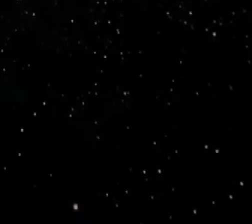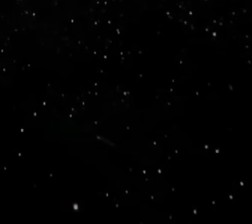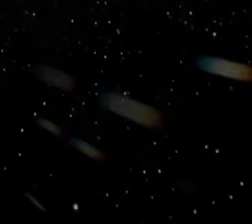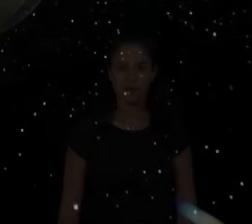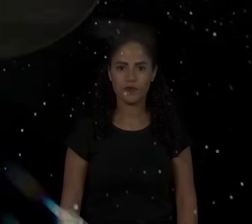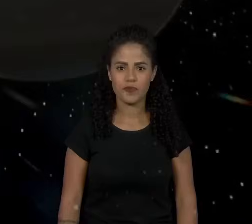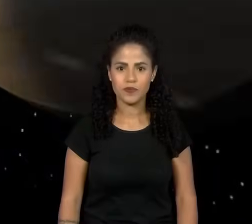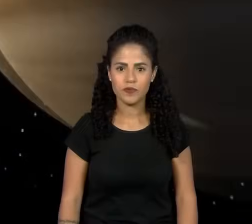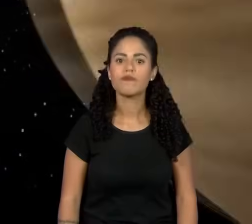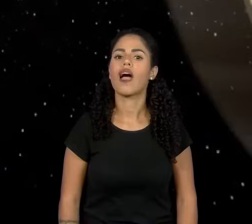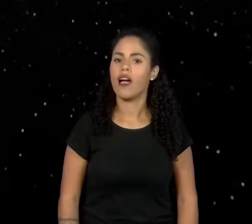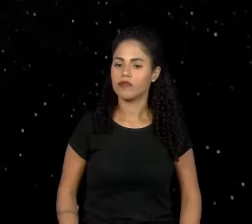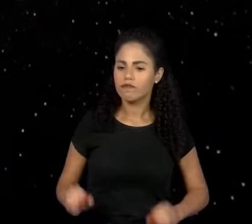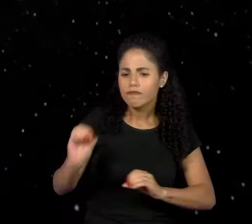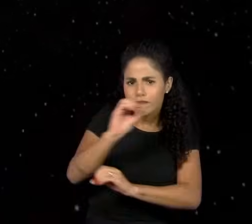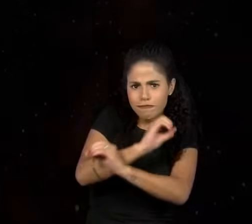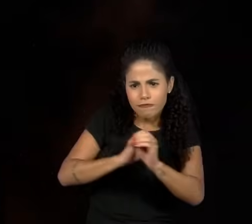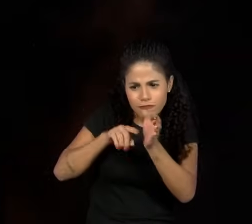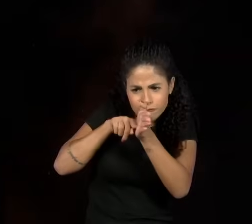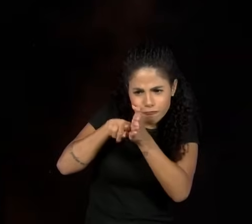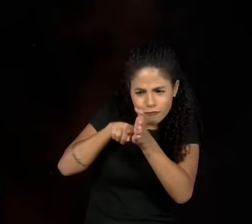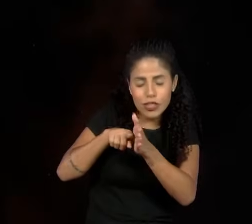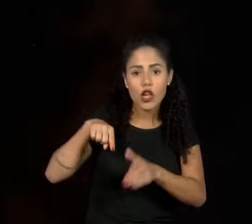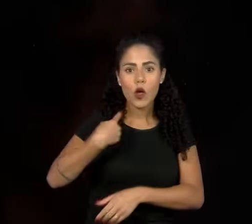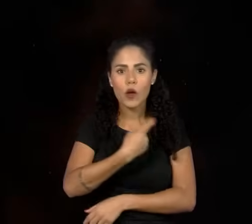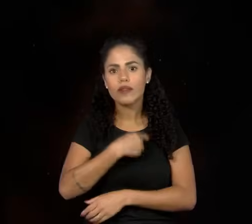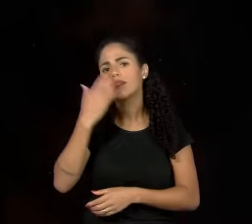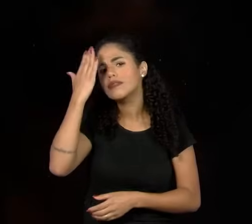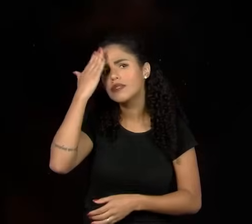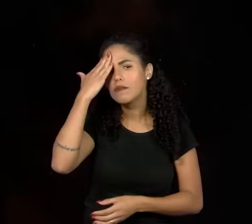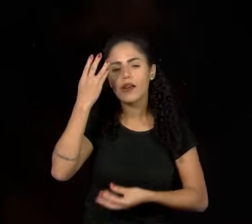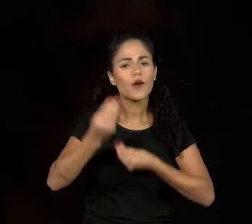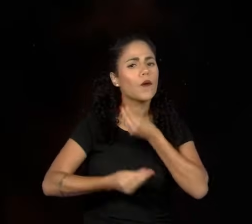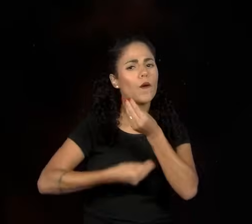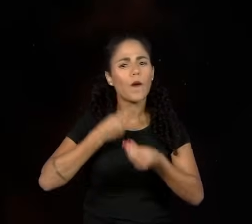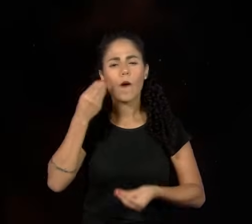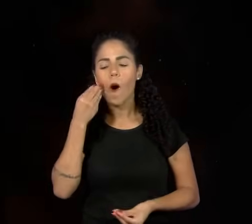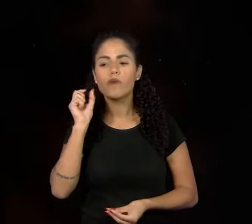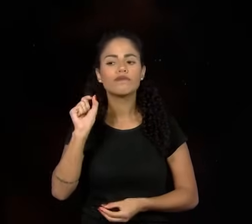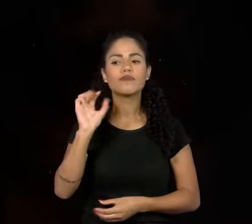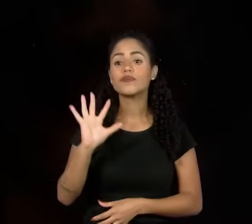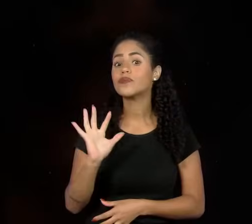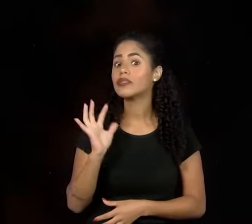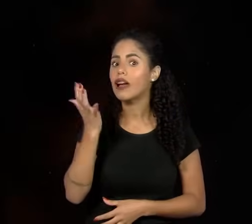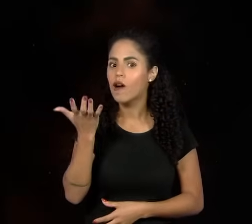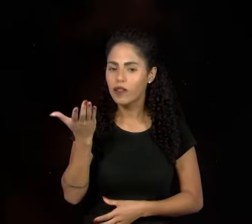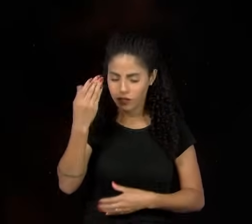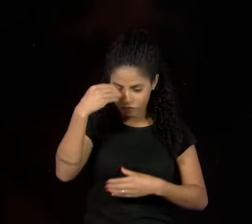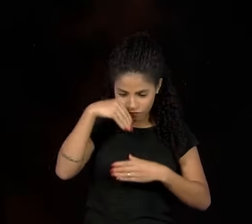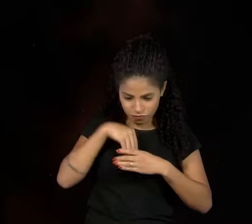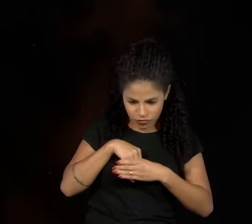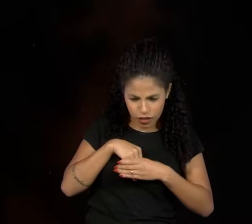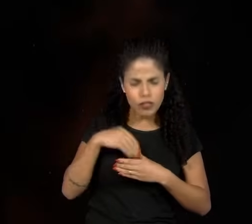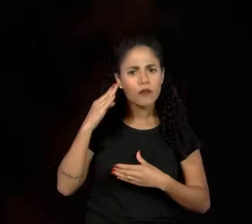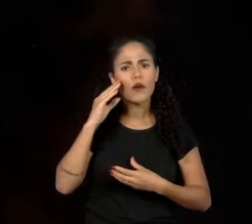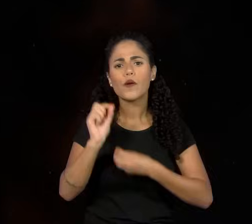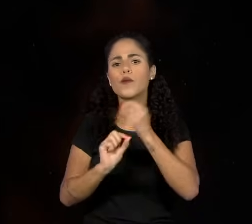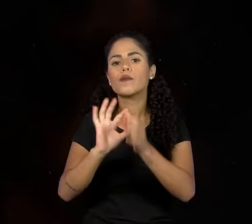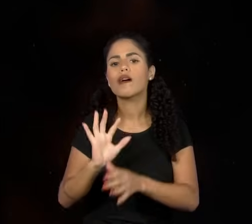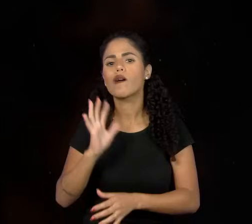A astrologia é uma linguagem, é um jeito da gente conseguir entender os mistérios, entender a nossa existência, entender